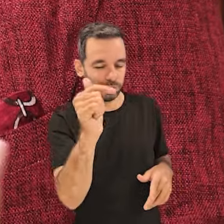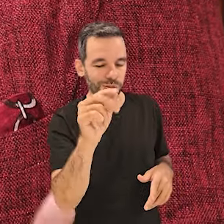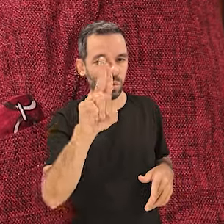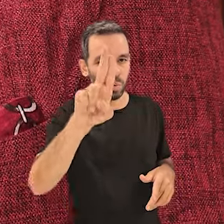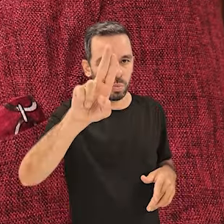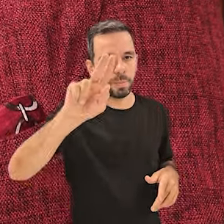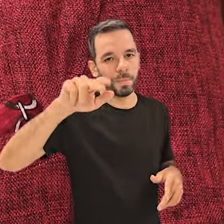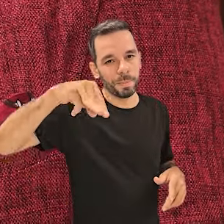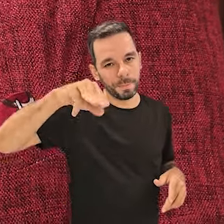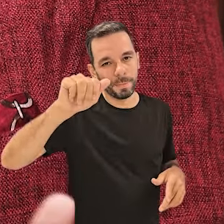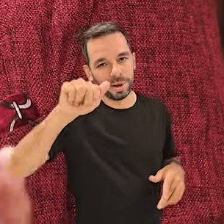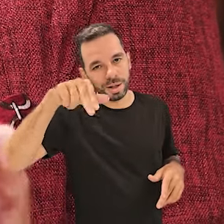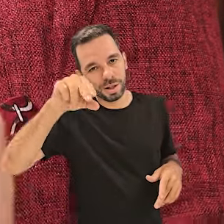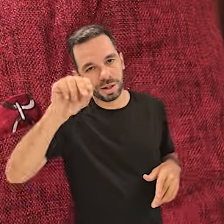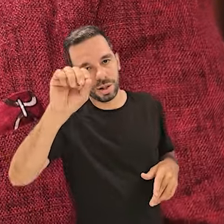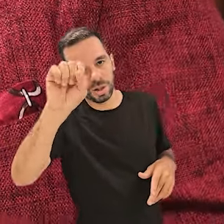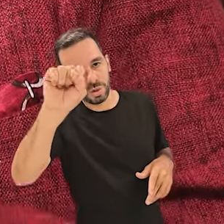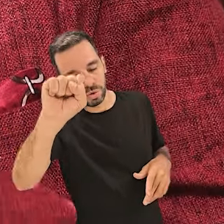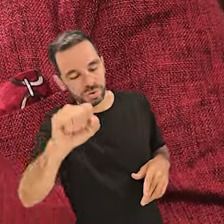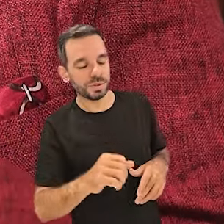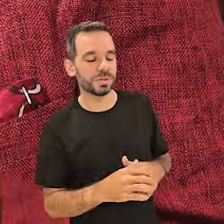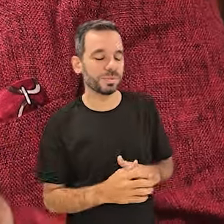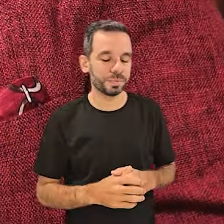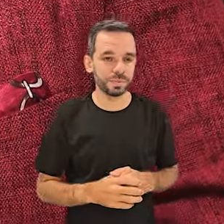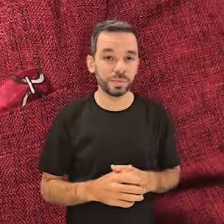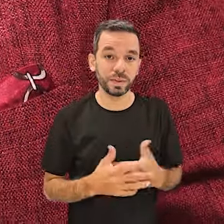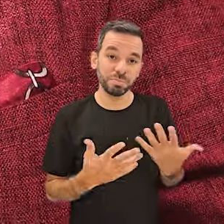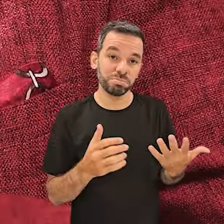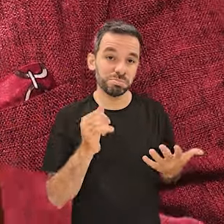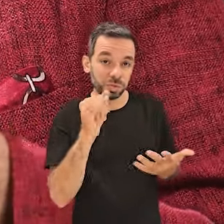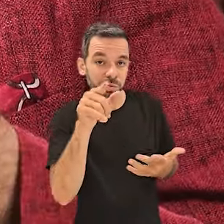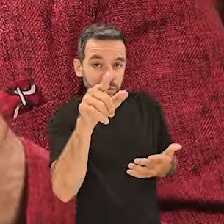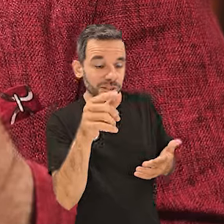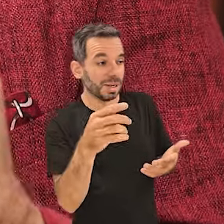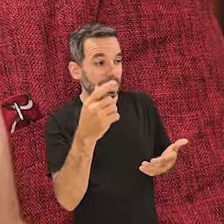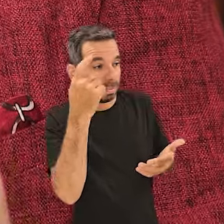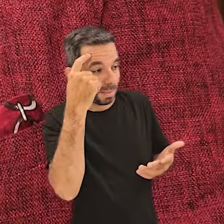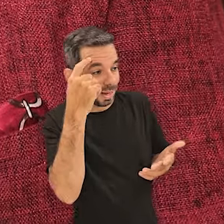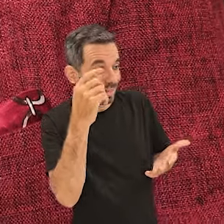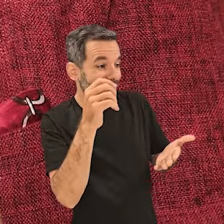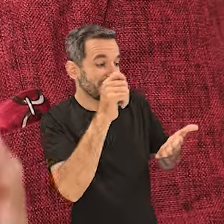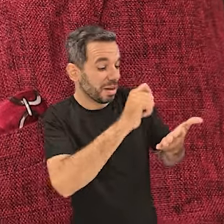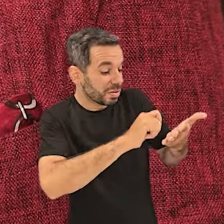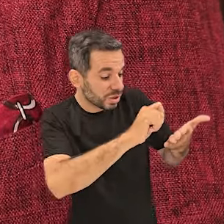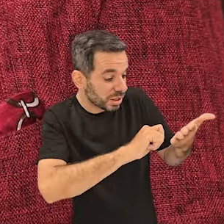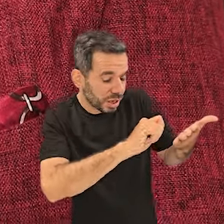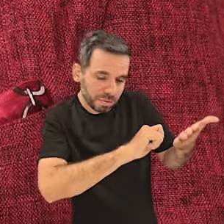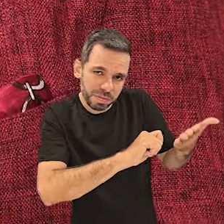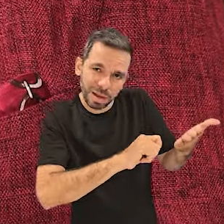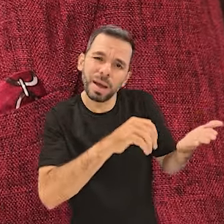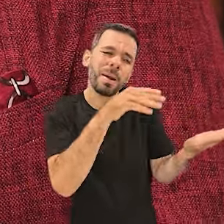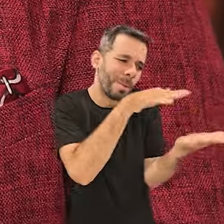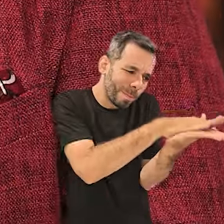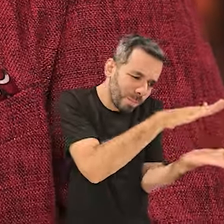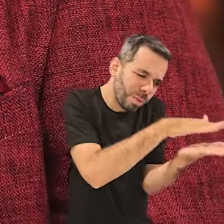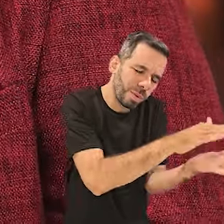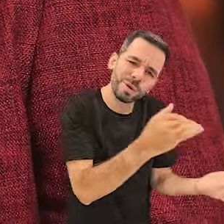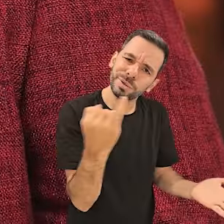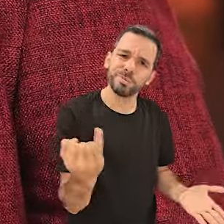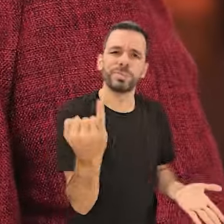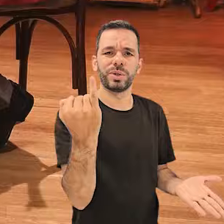E uma mensagem bacana, se você pensa em escrever ou já tem escritos, publique. Sabe, Paty,